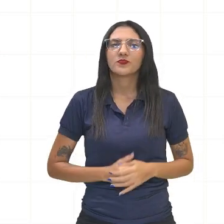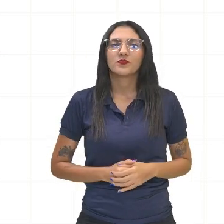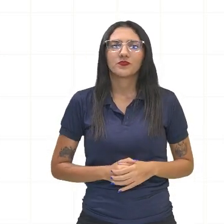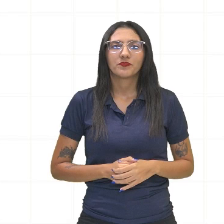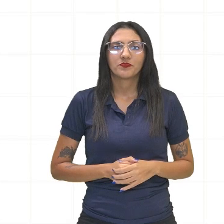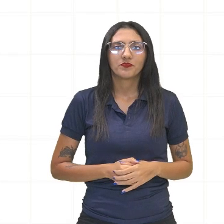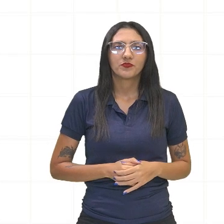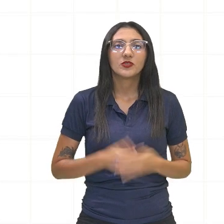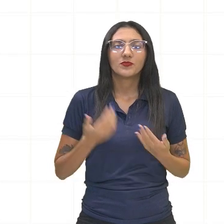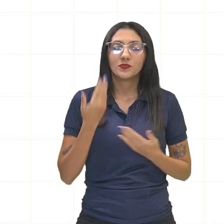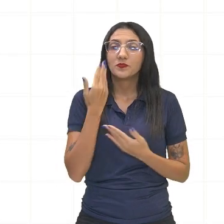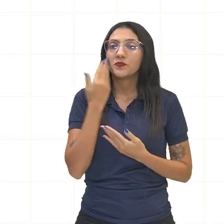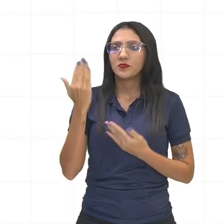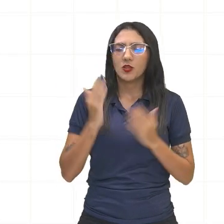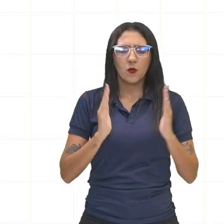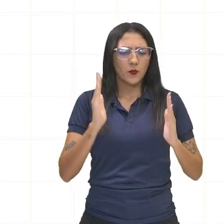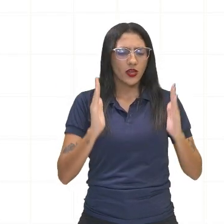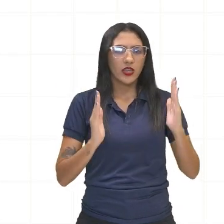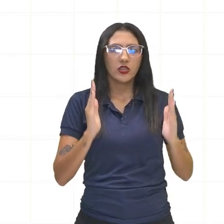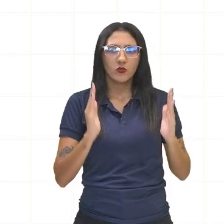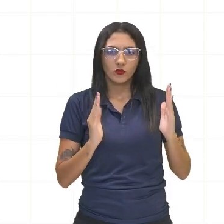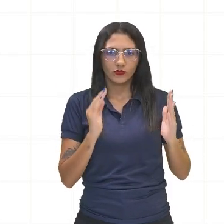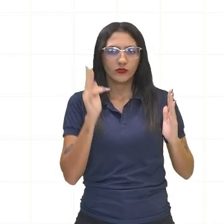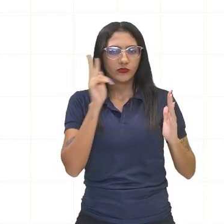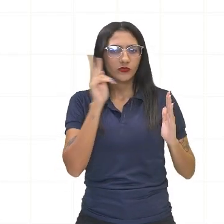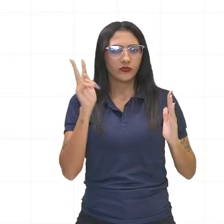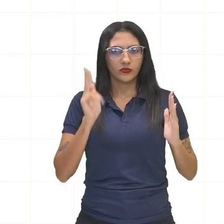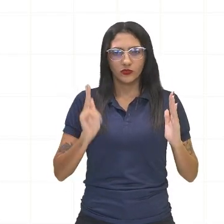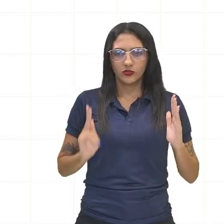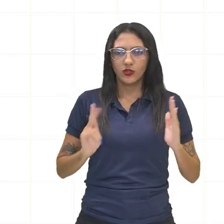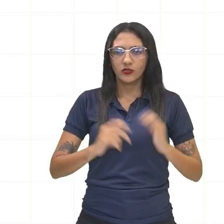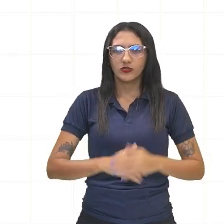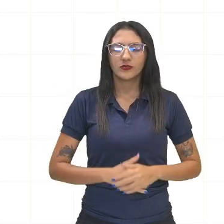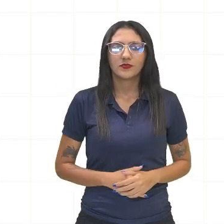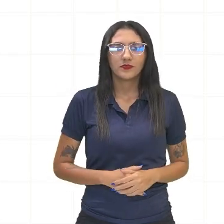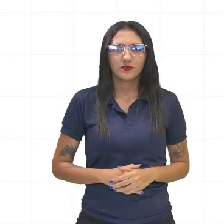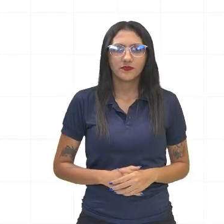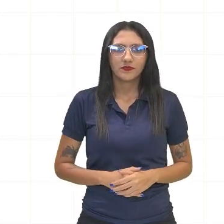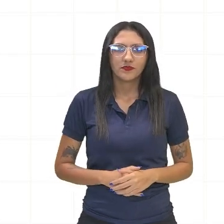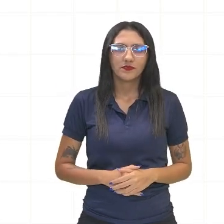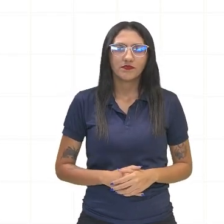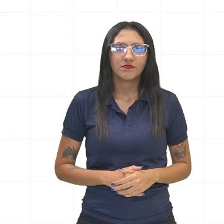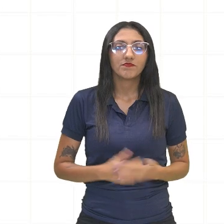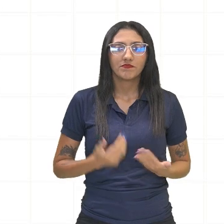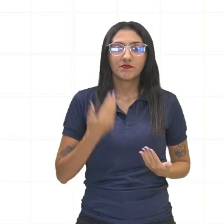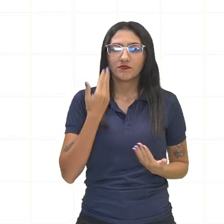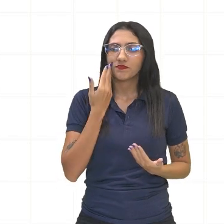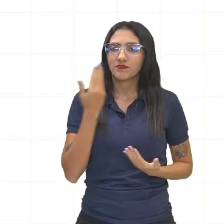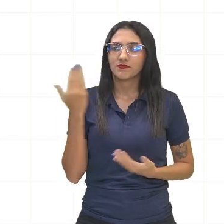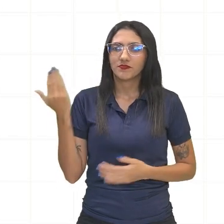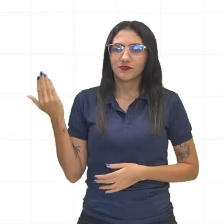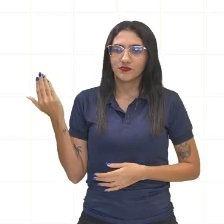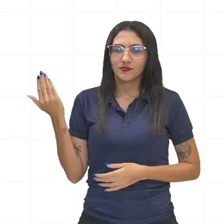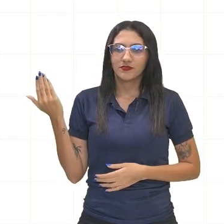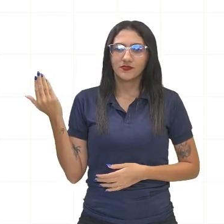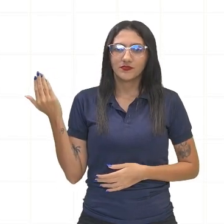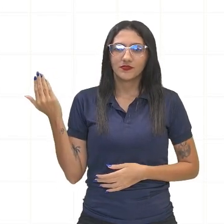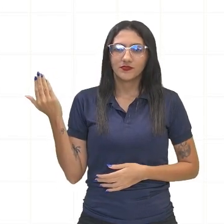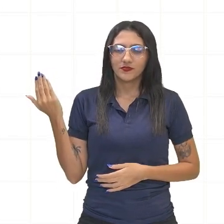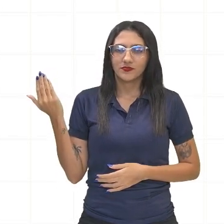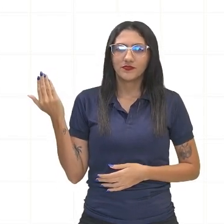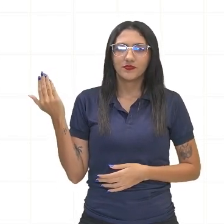a periodização histórica. Temos aí, então, né, para uma melhor compreensão,